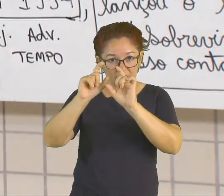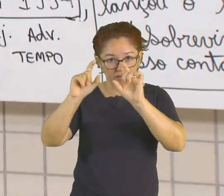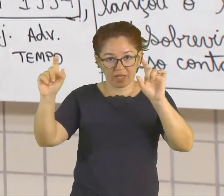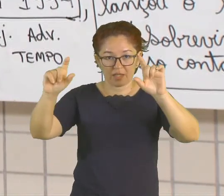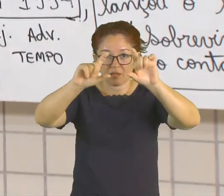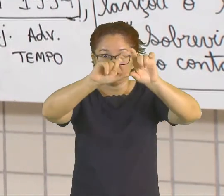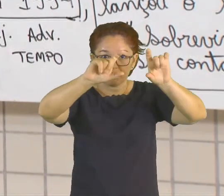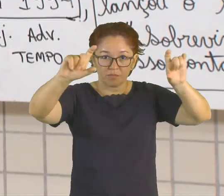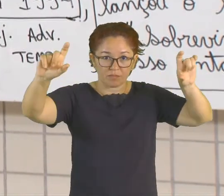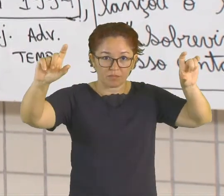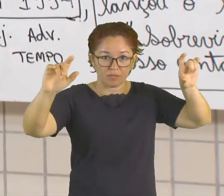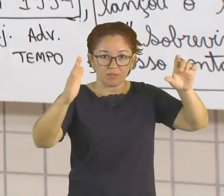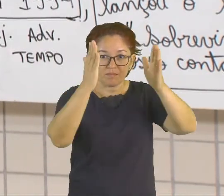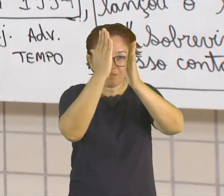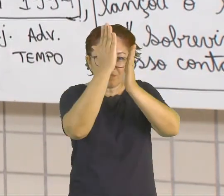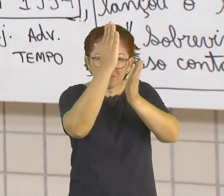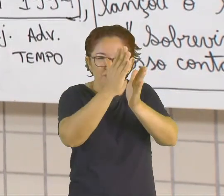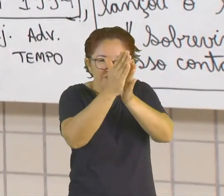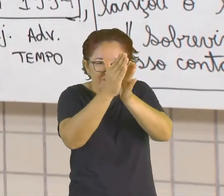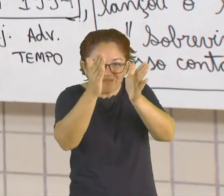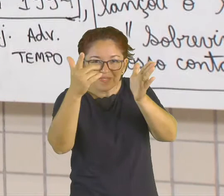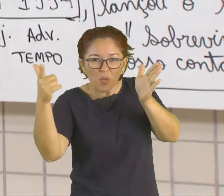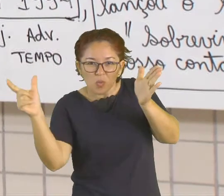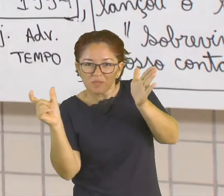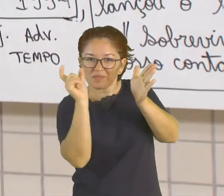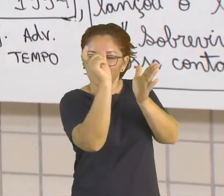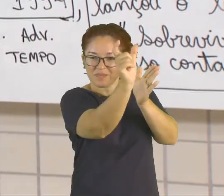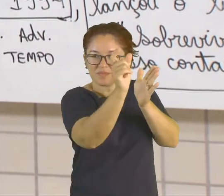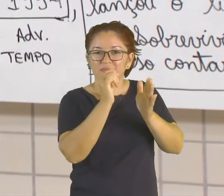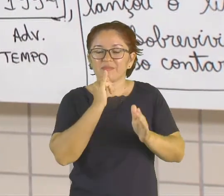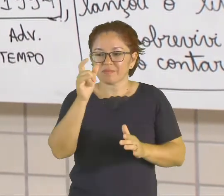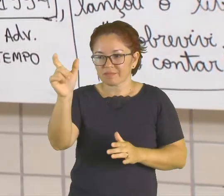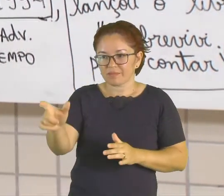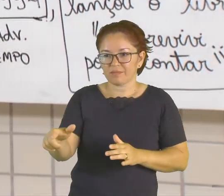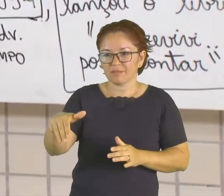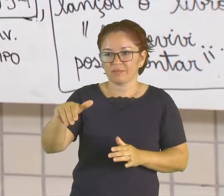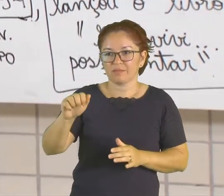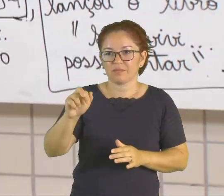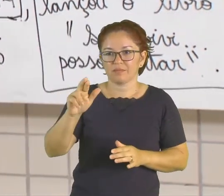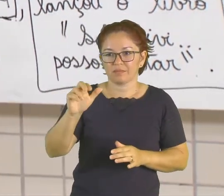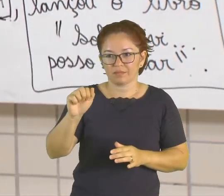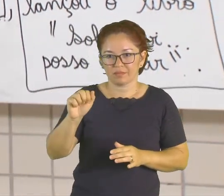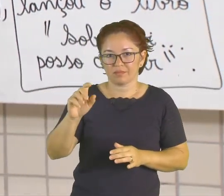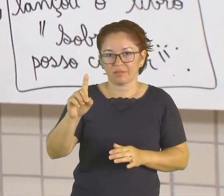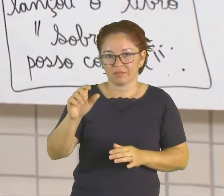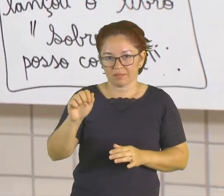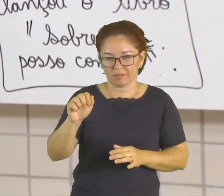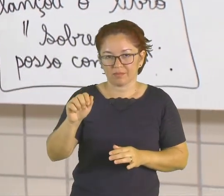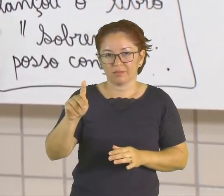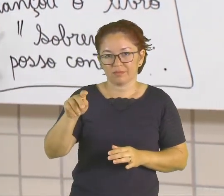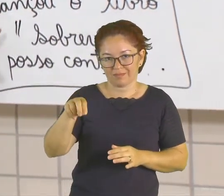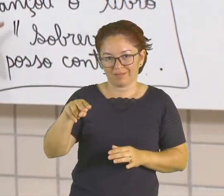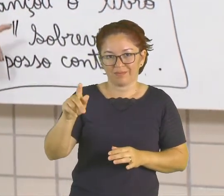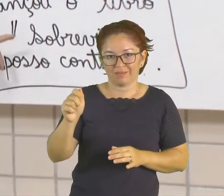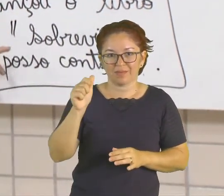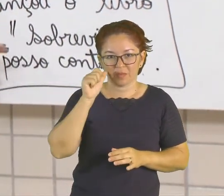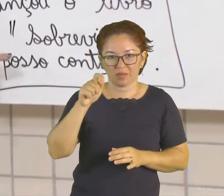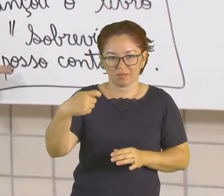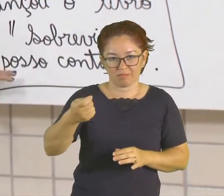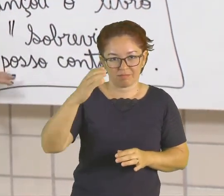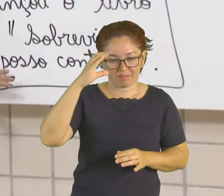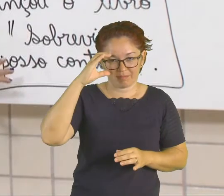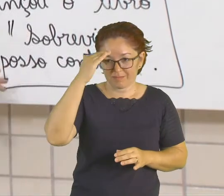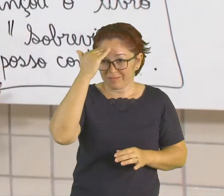esse ser que intromete aí, né? Ó, Maria da Penha, em 1994, lançou o